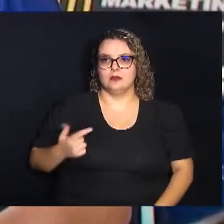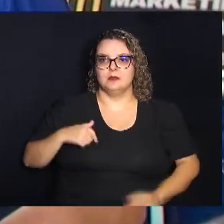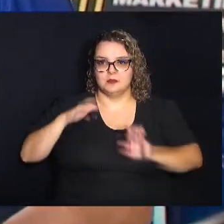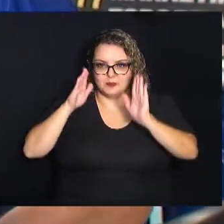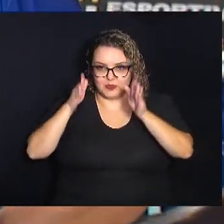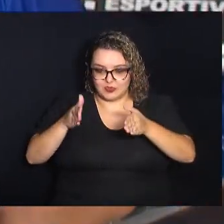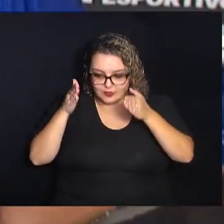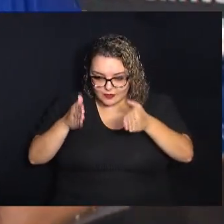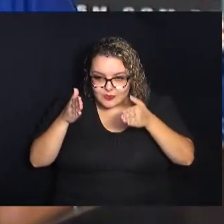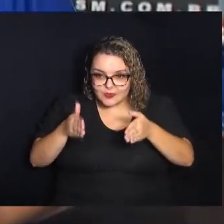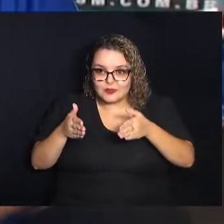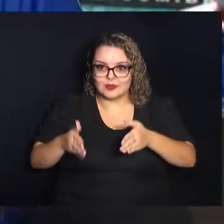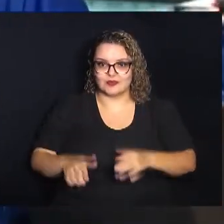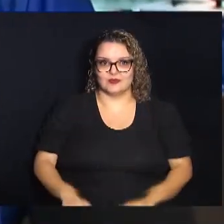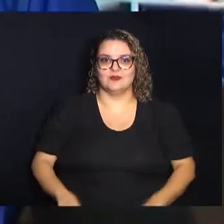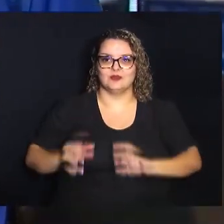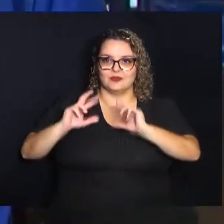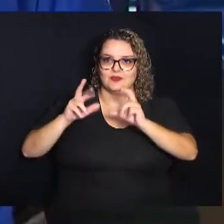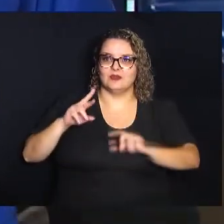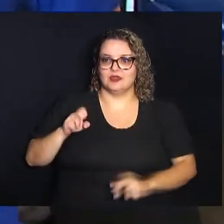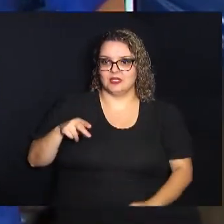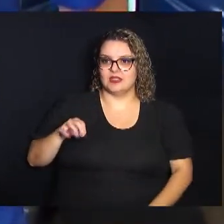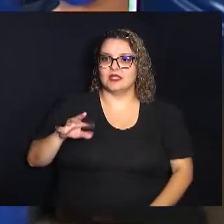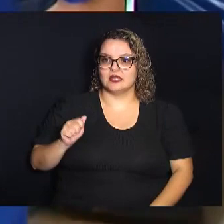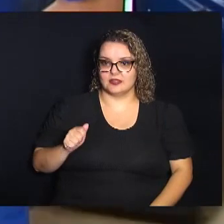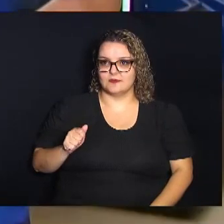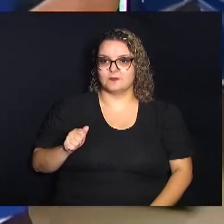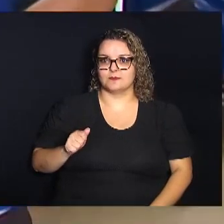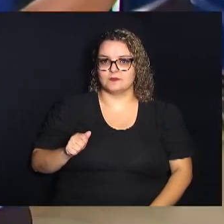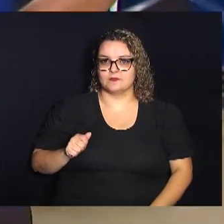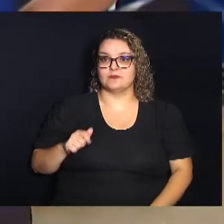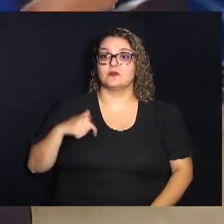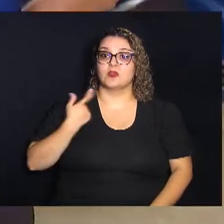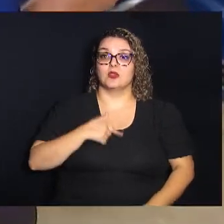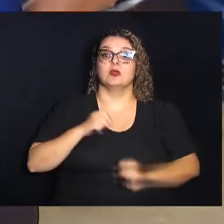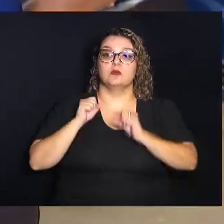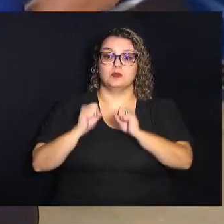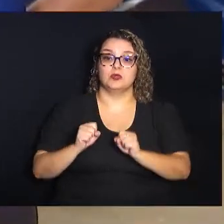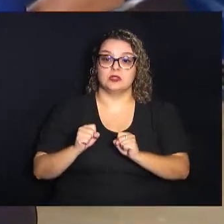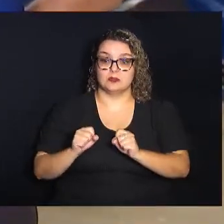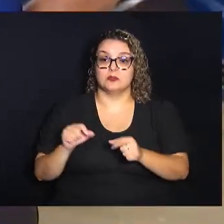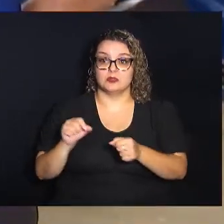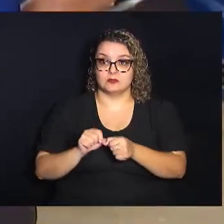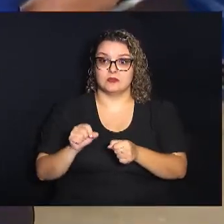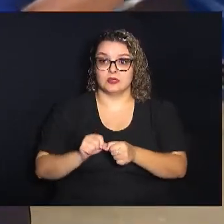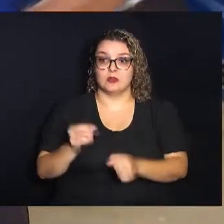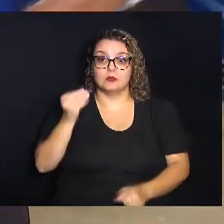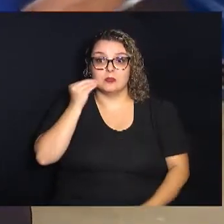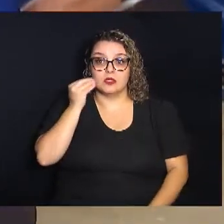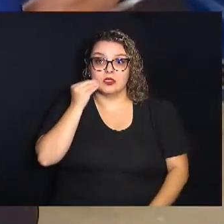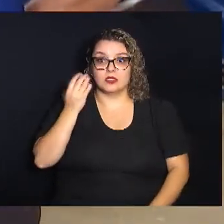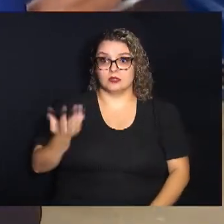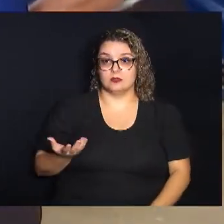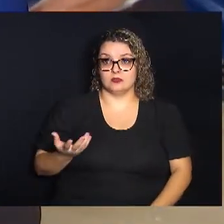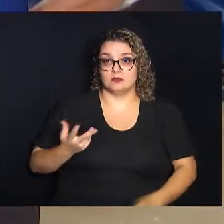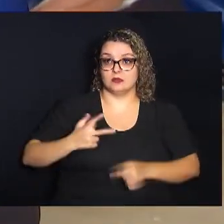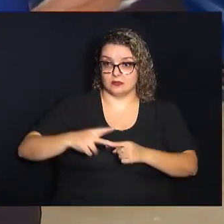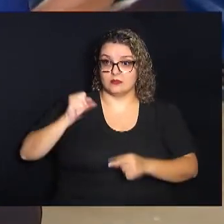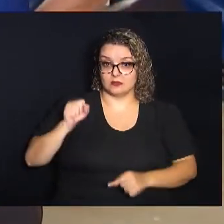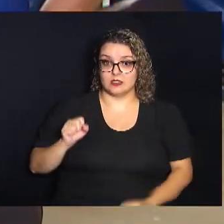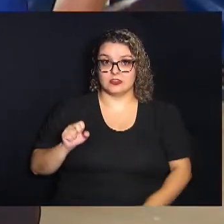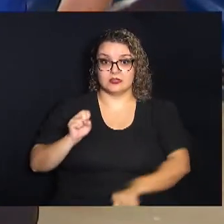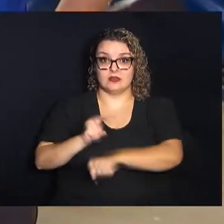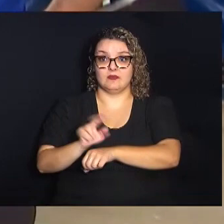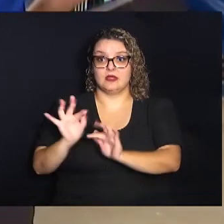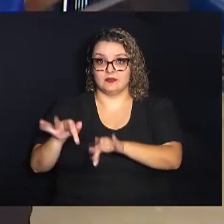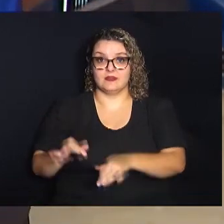no Vôlei Renata, o que a gente pode fazer para tentar ganhar essa vaga na final.